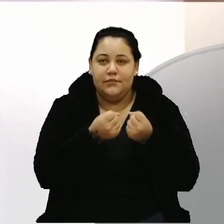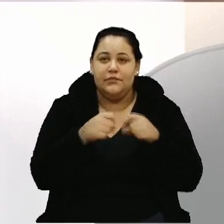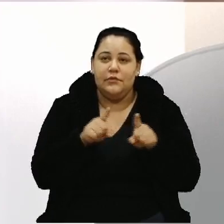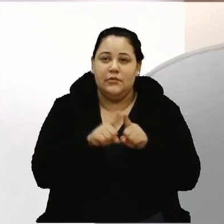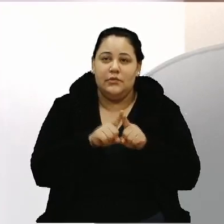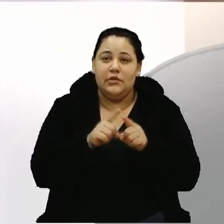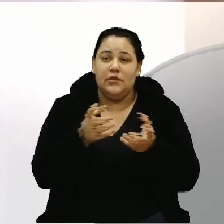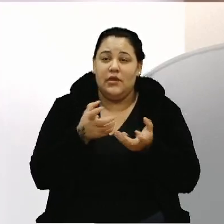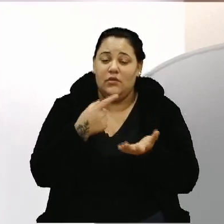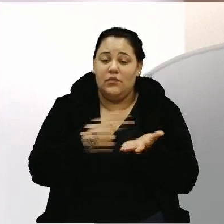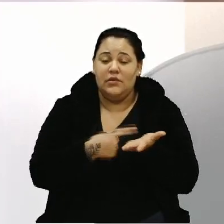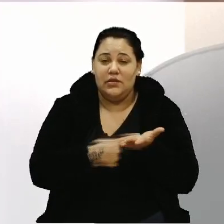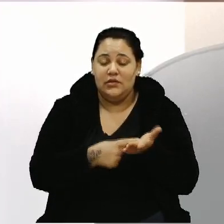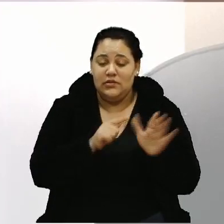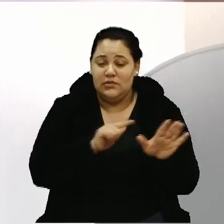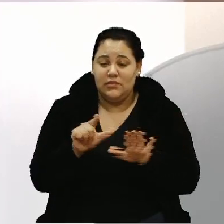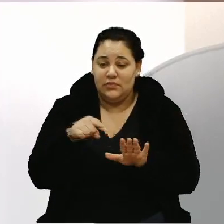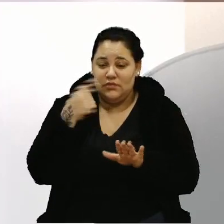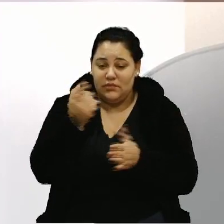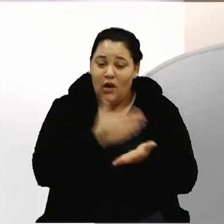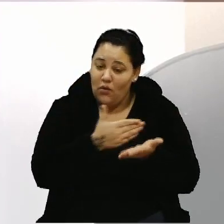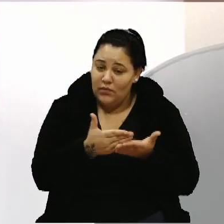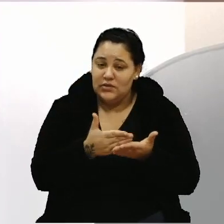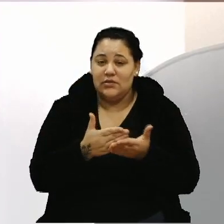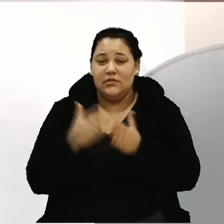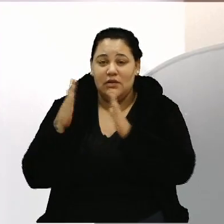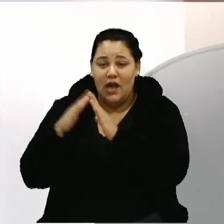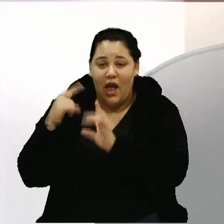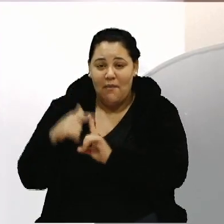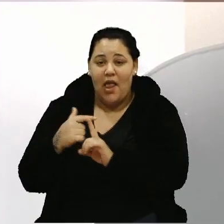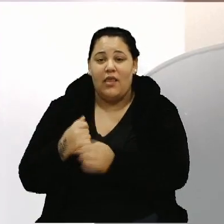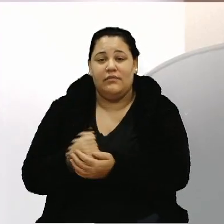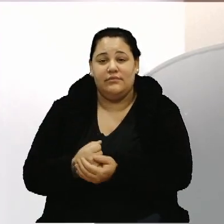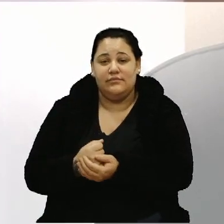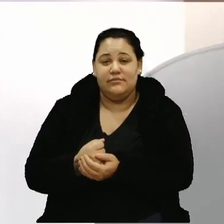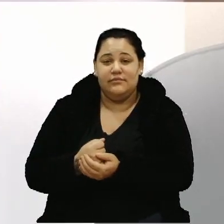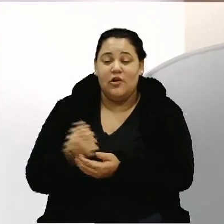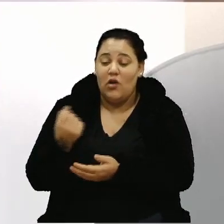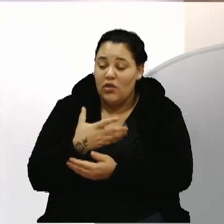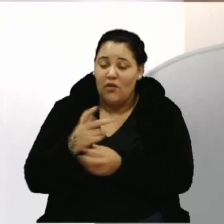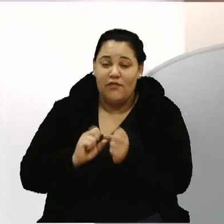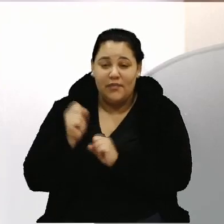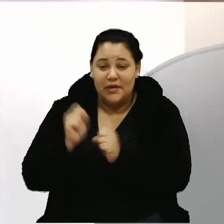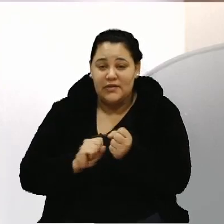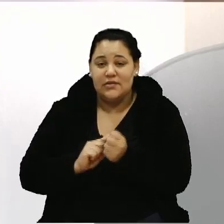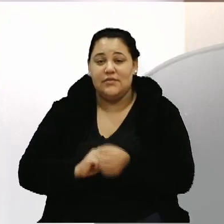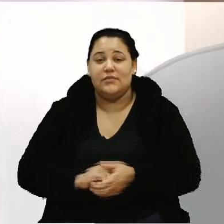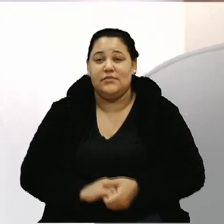que a semana que vem comece a capela com essa nova empresa.